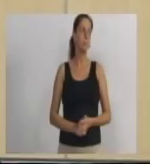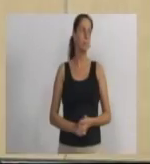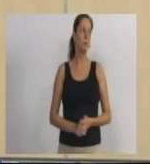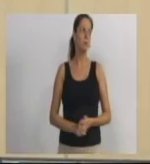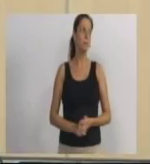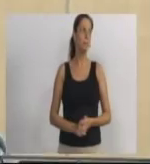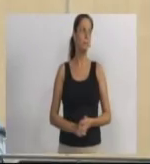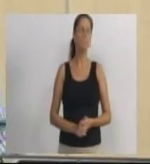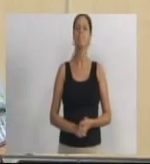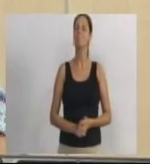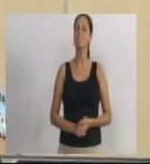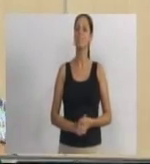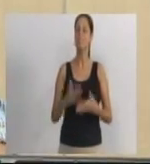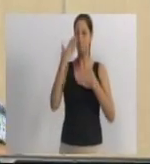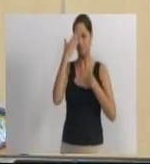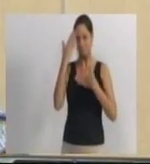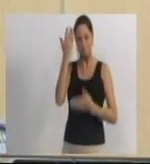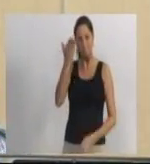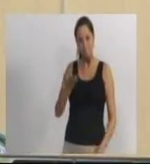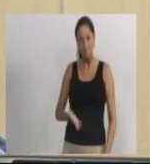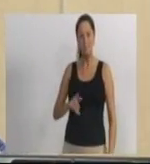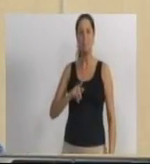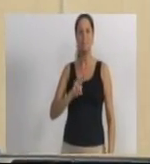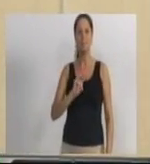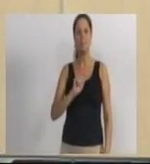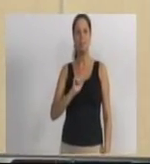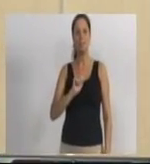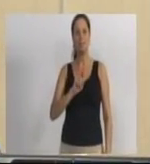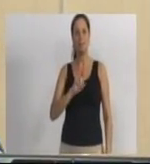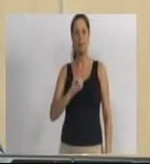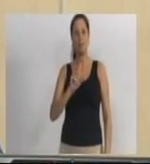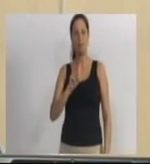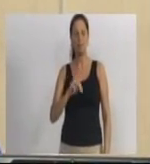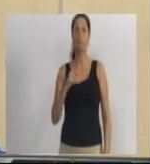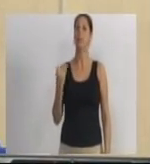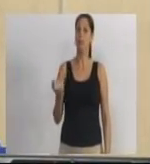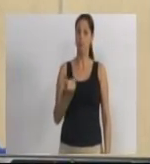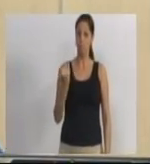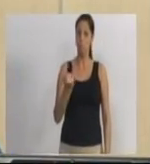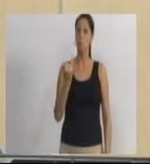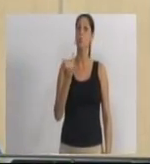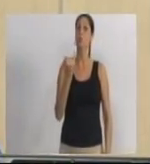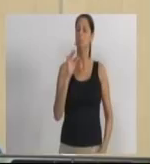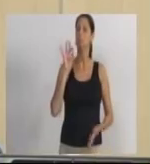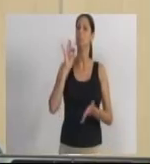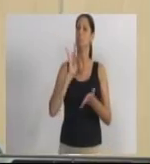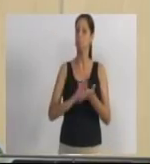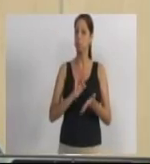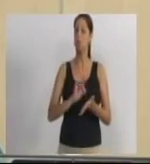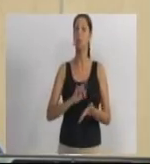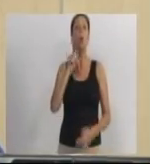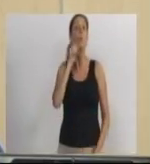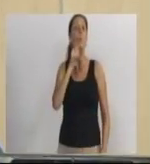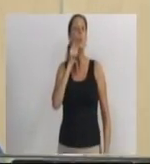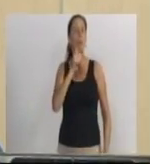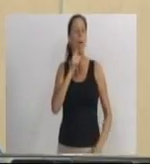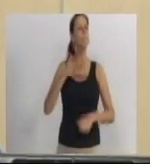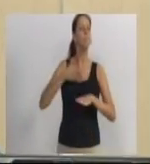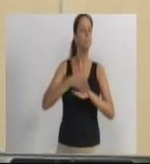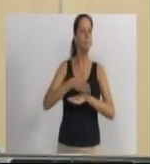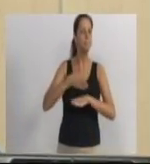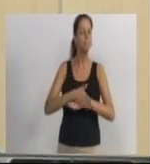Karen, nós agradecemos as suas colocações, a importância da participação da mulher, do